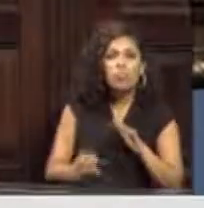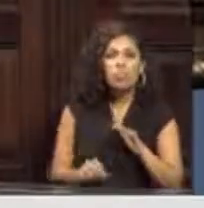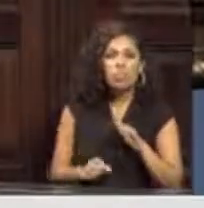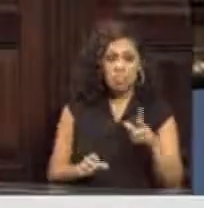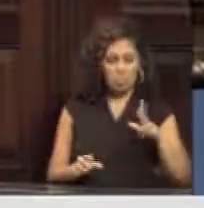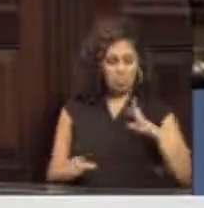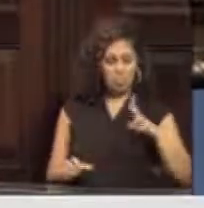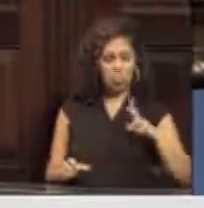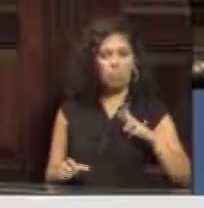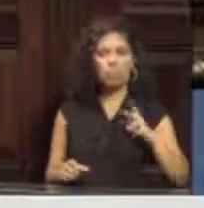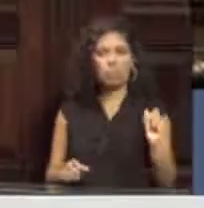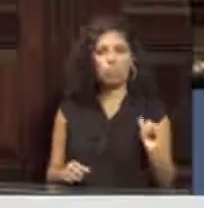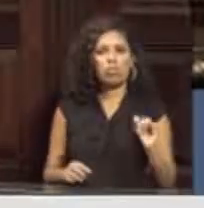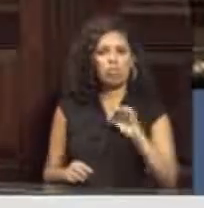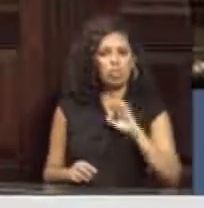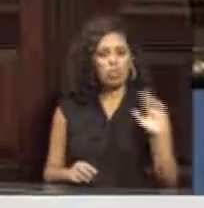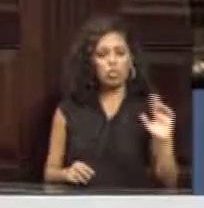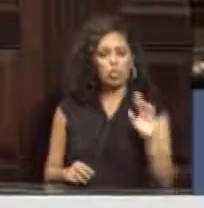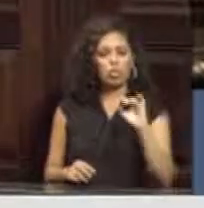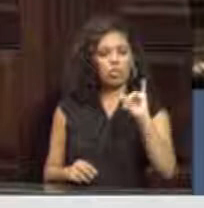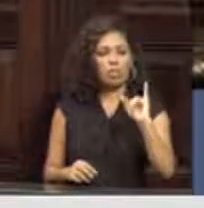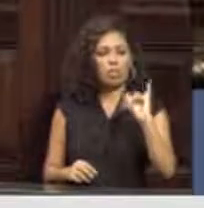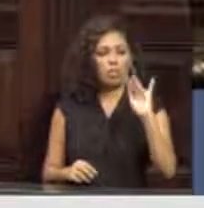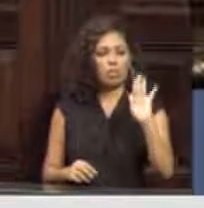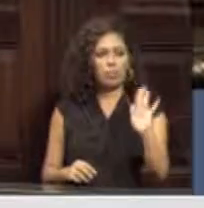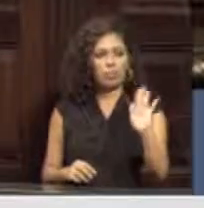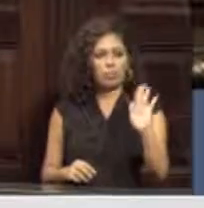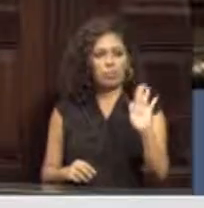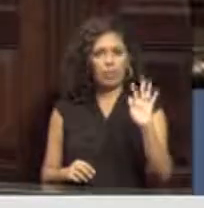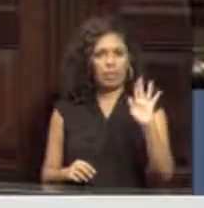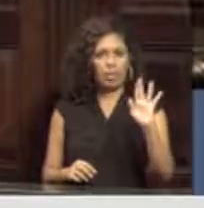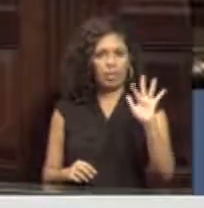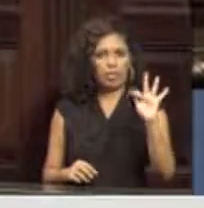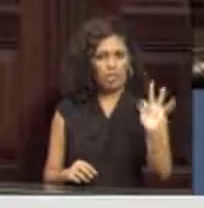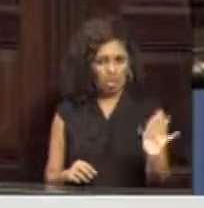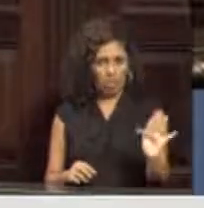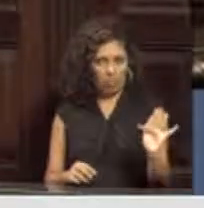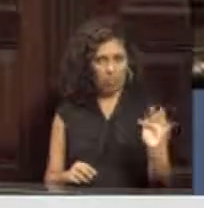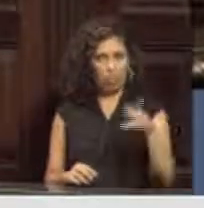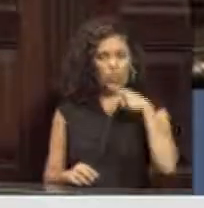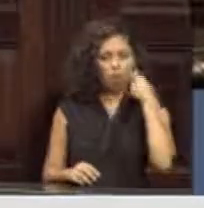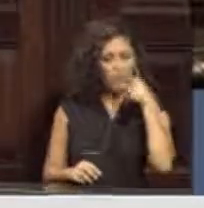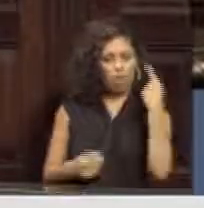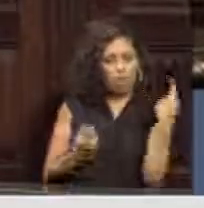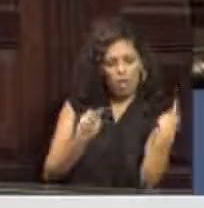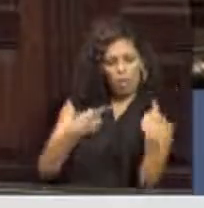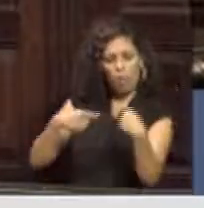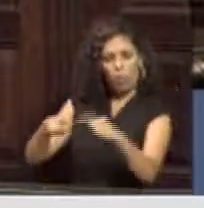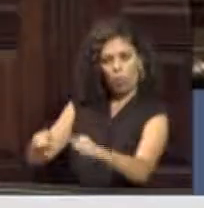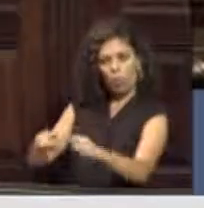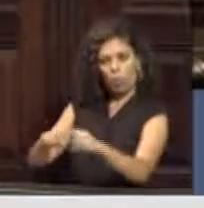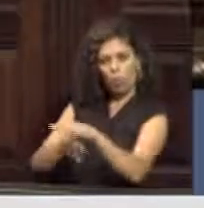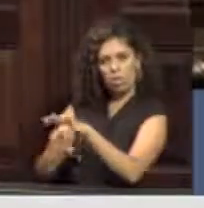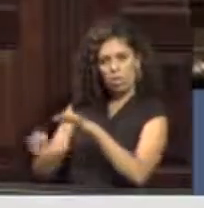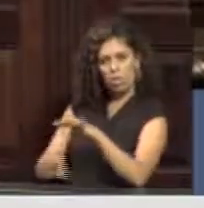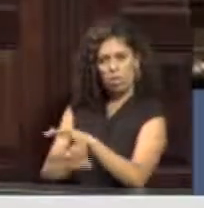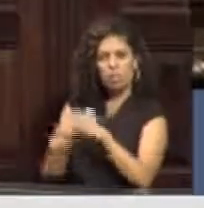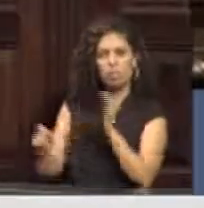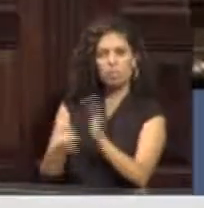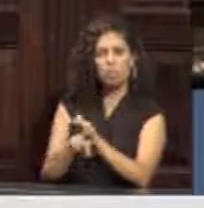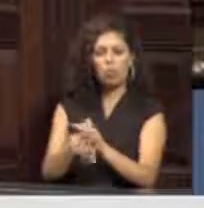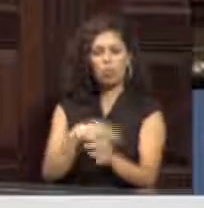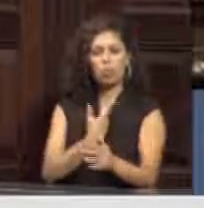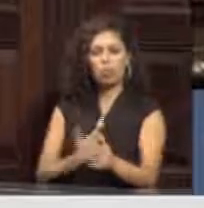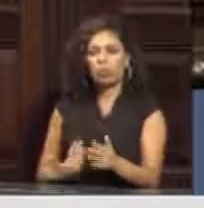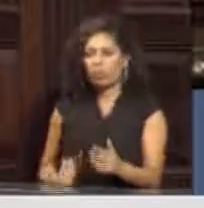que poderá ficar à frente do conselho gestor administrativo, e dizendo que